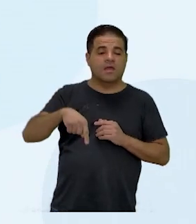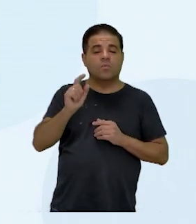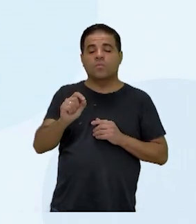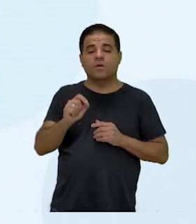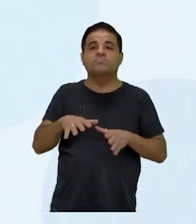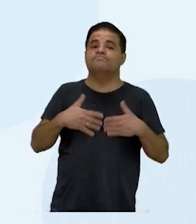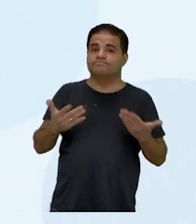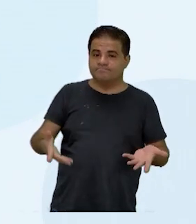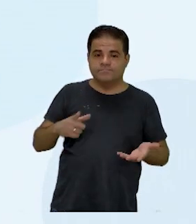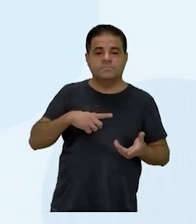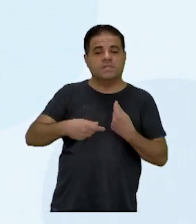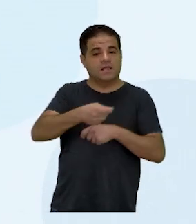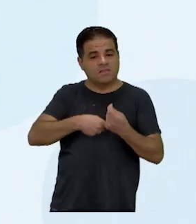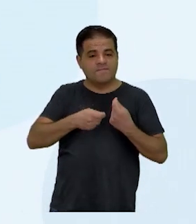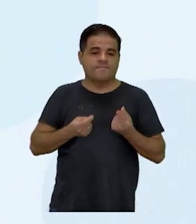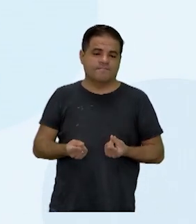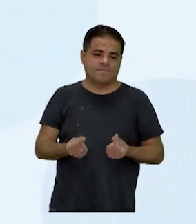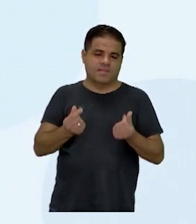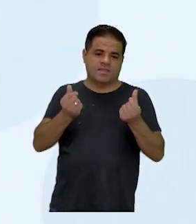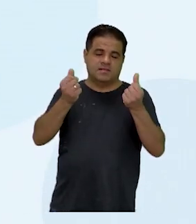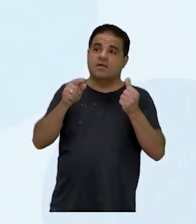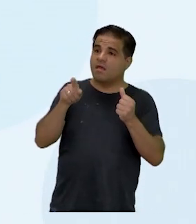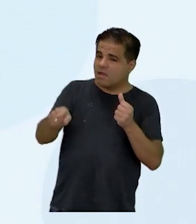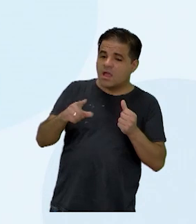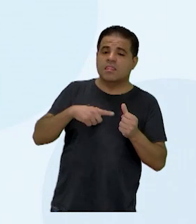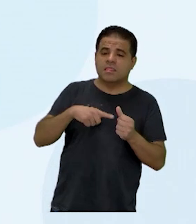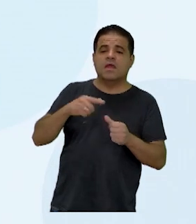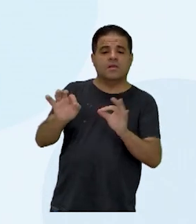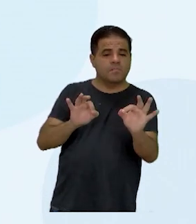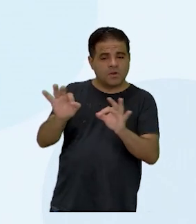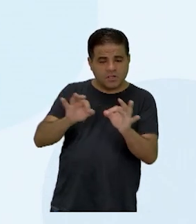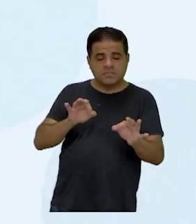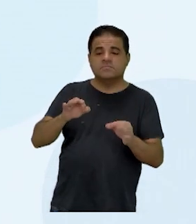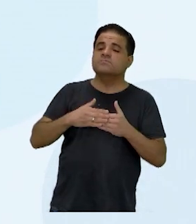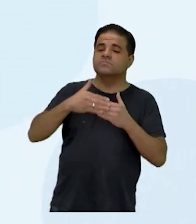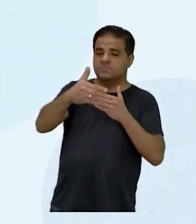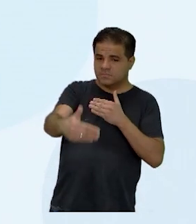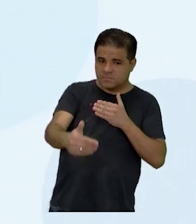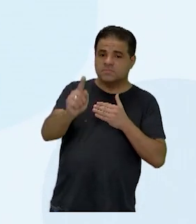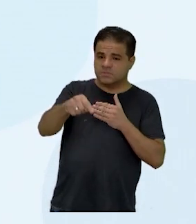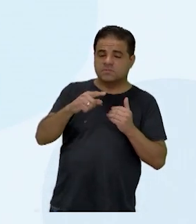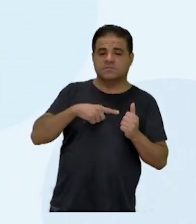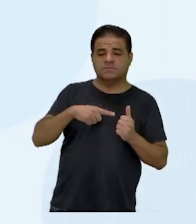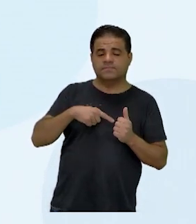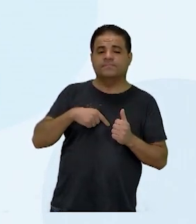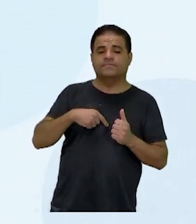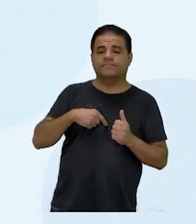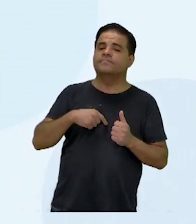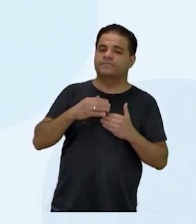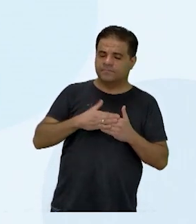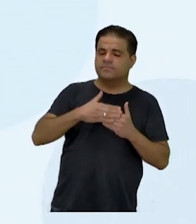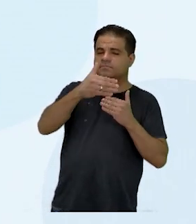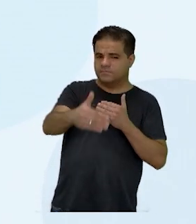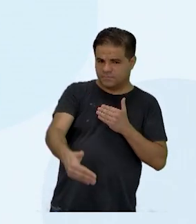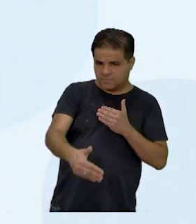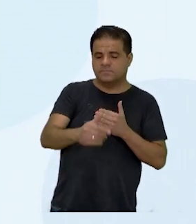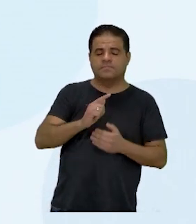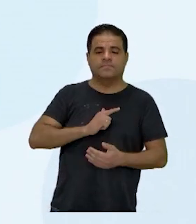itinerários formativos devem alcançar, devem ser propositivos nos 4